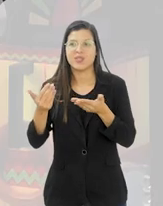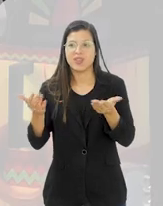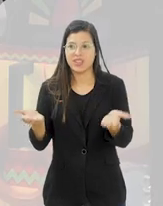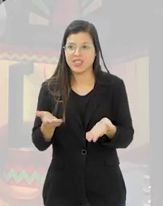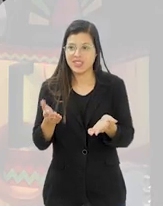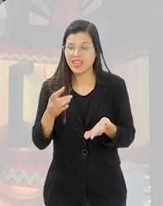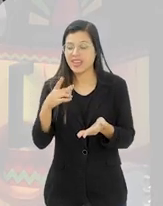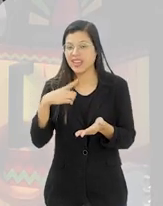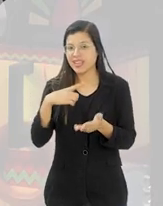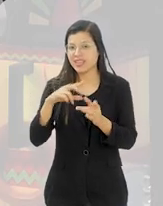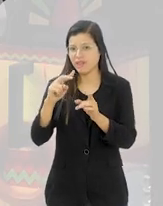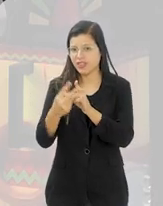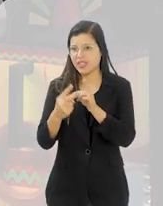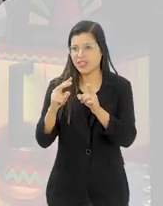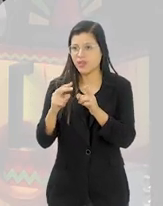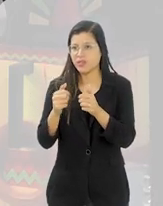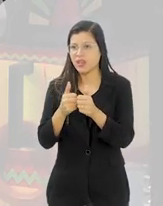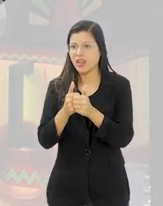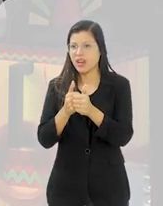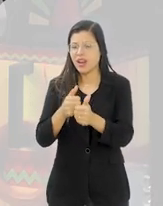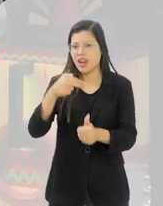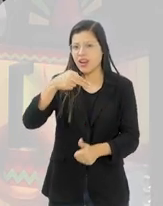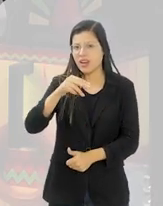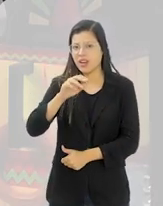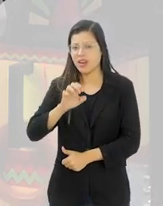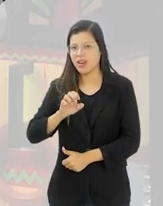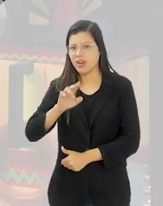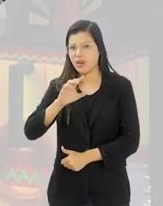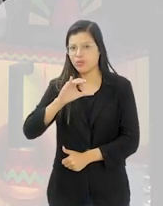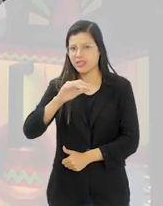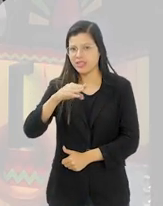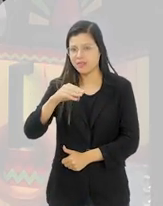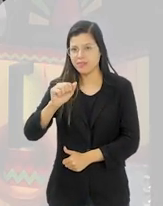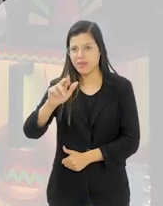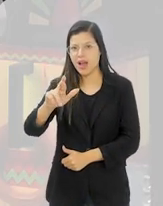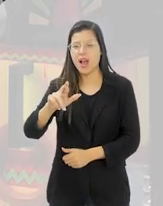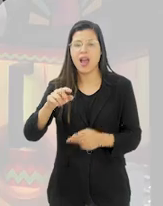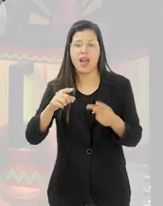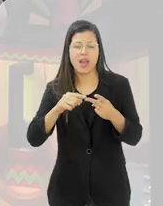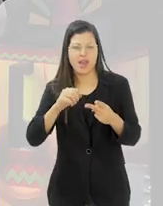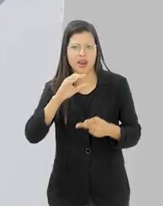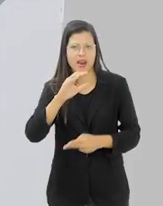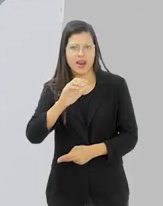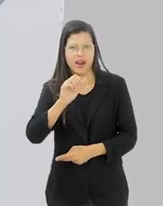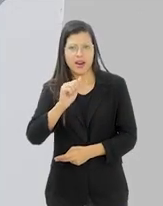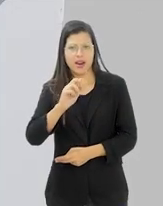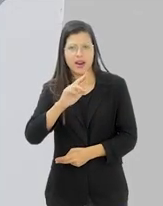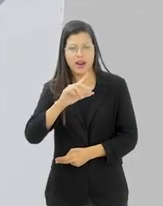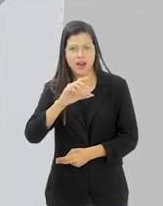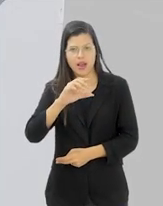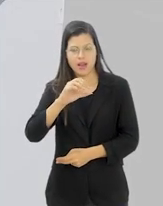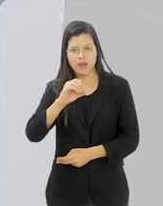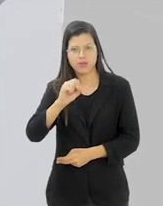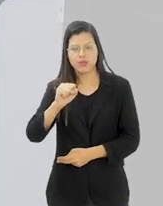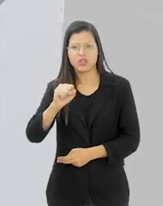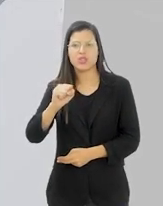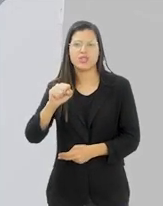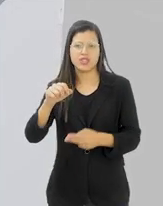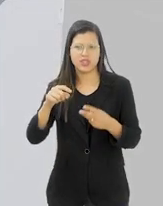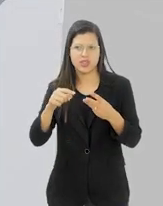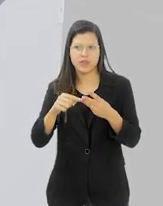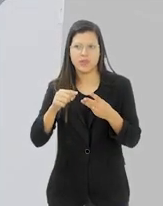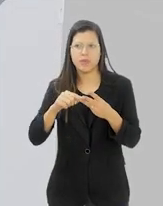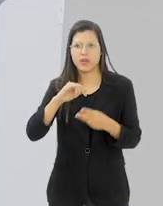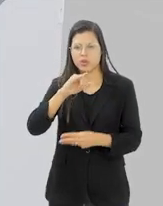só o que a gente tem assim, que ainda segue essa linha, é o Nilcimar Pires. É verdade, com belíssimo. O Carlinhos Reis, né? Carlos Reis,